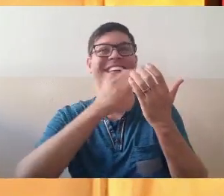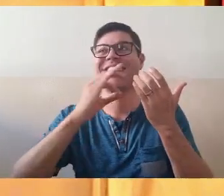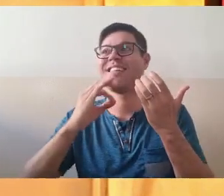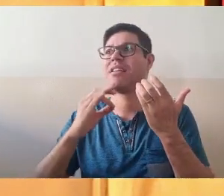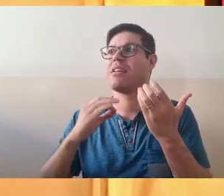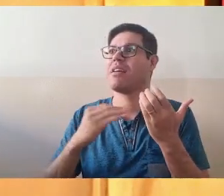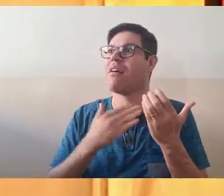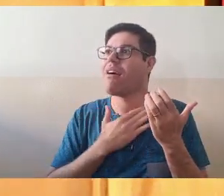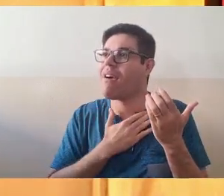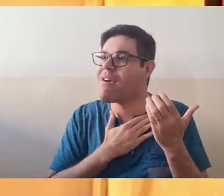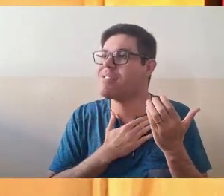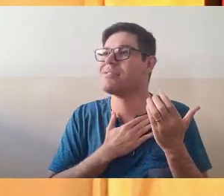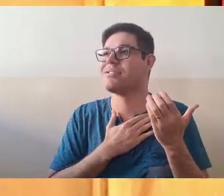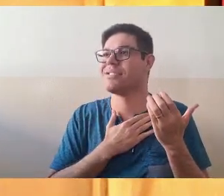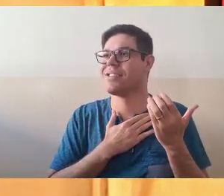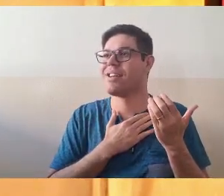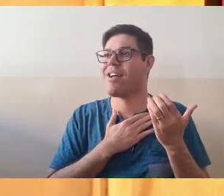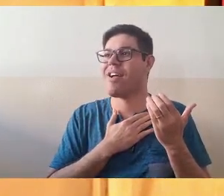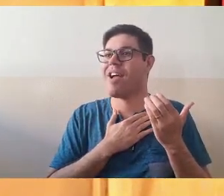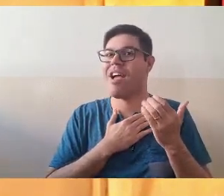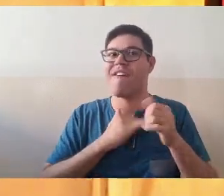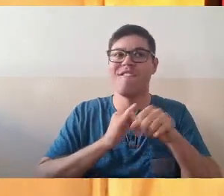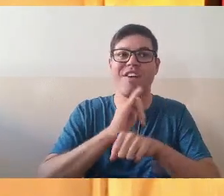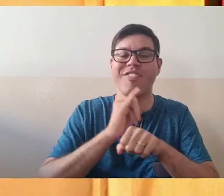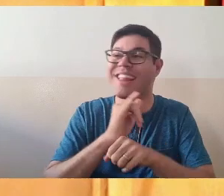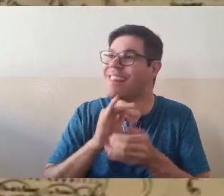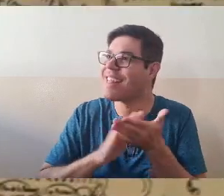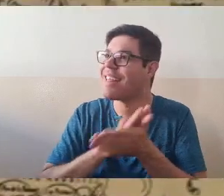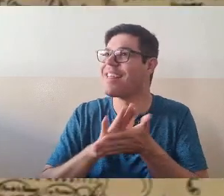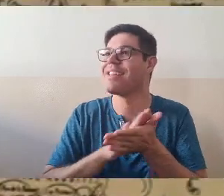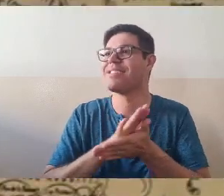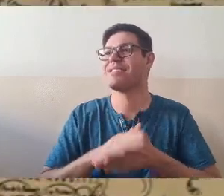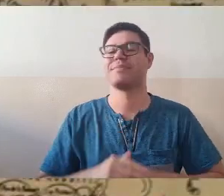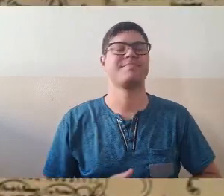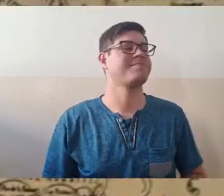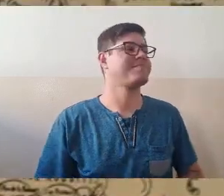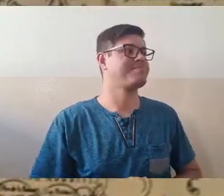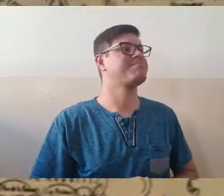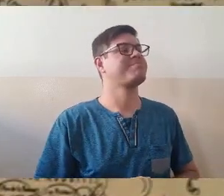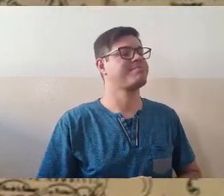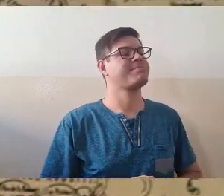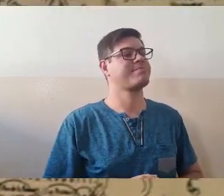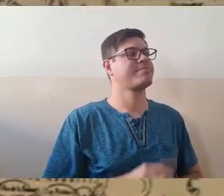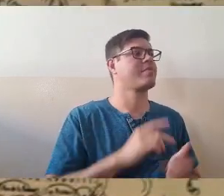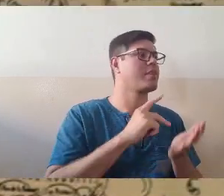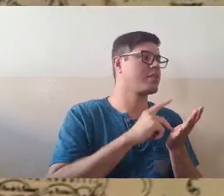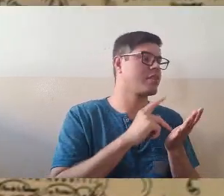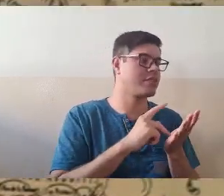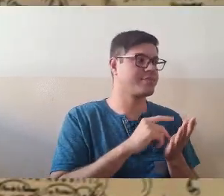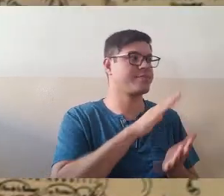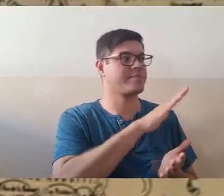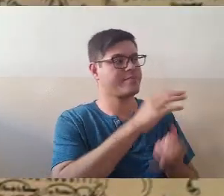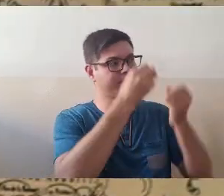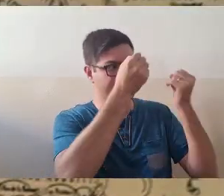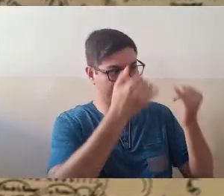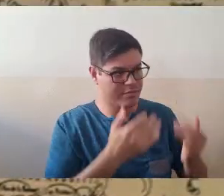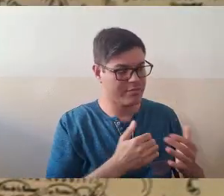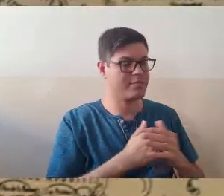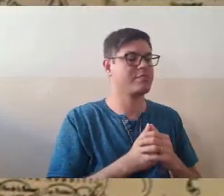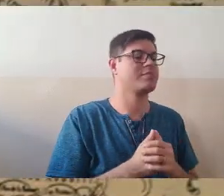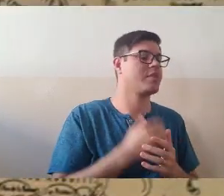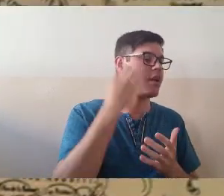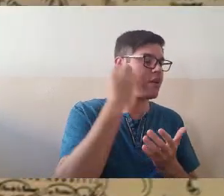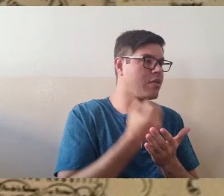não faltam às aulas. Então, vou lhe dar uma notícia aqui em primeira mão. Aliás, eu tirei outro dia no rádio. Sim. Mas aqui para o seu